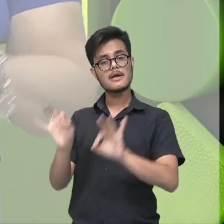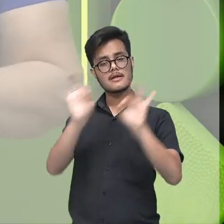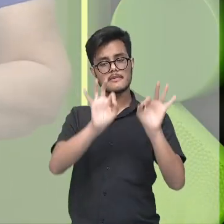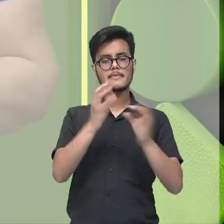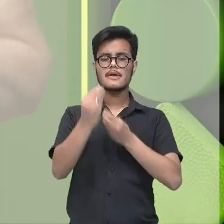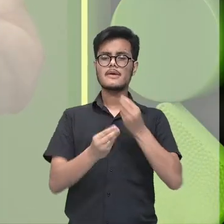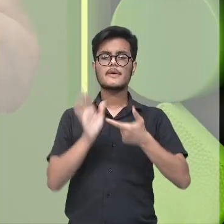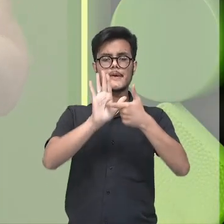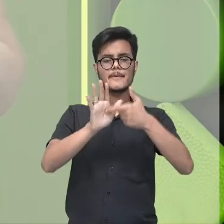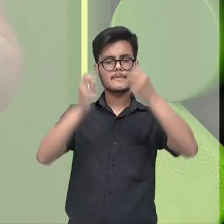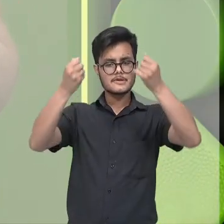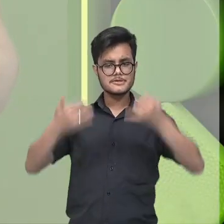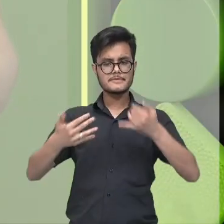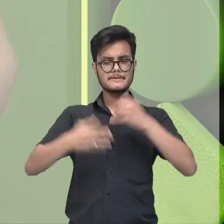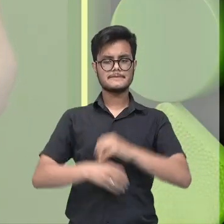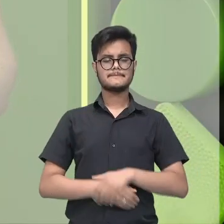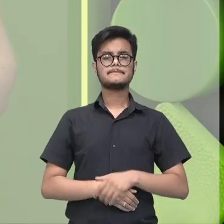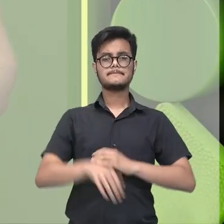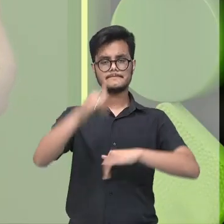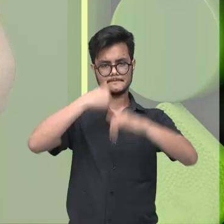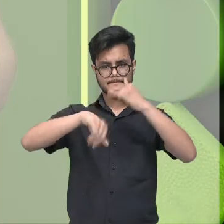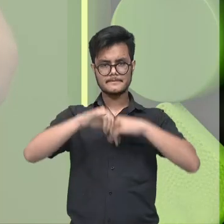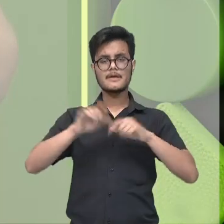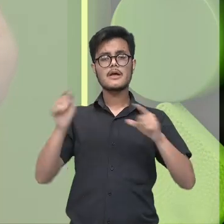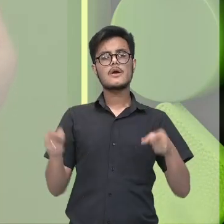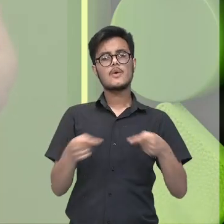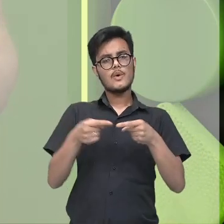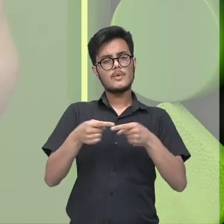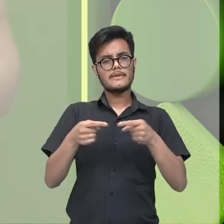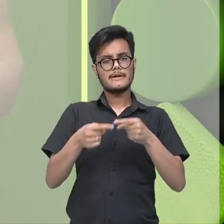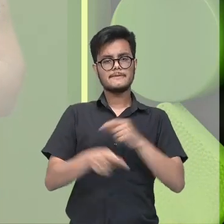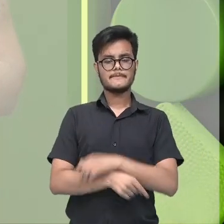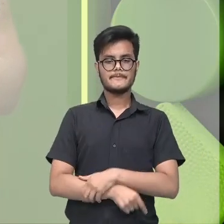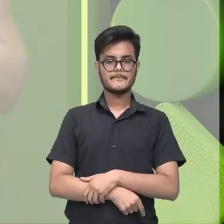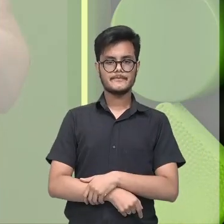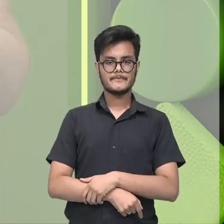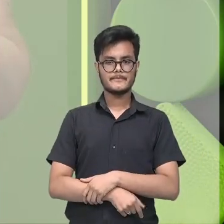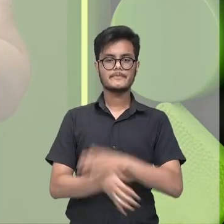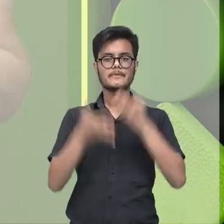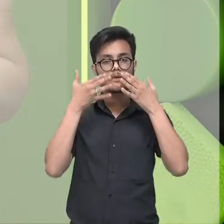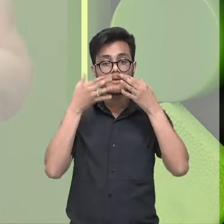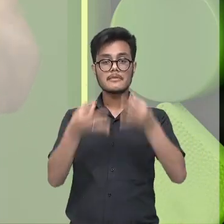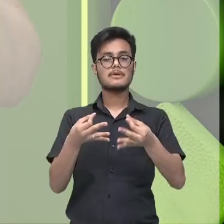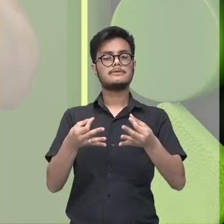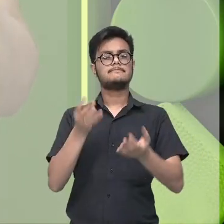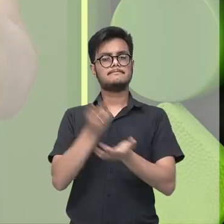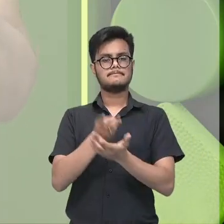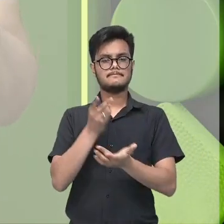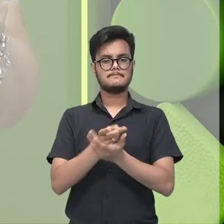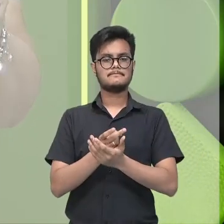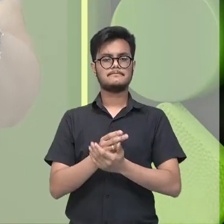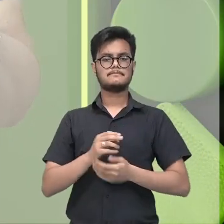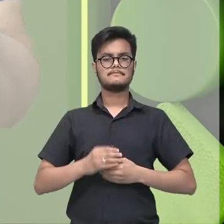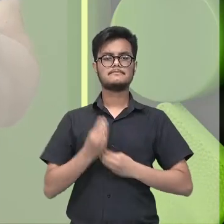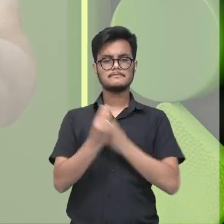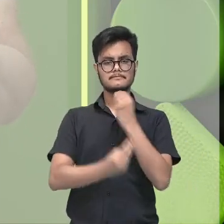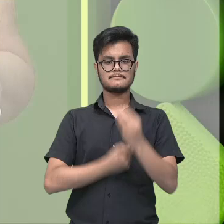animação sobre a eletrização por contato. Prestem atenção e verifiquem